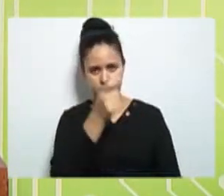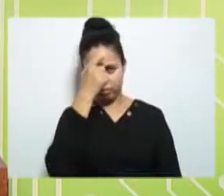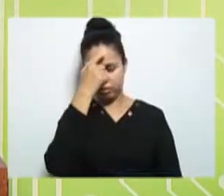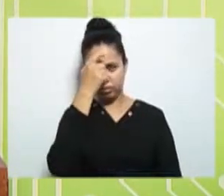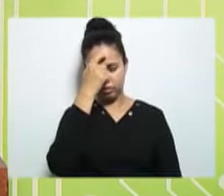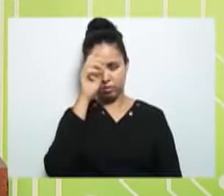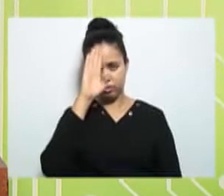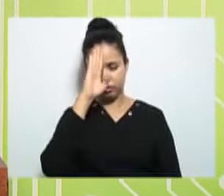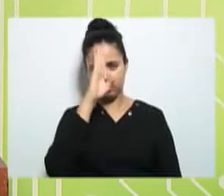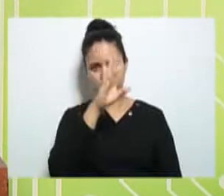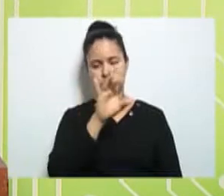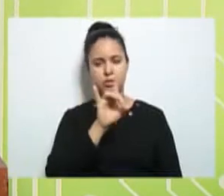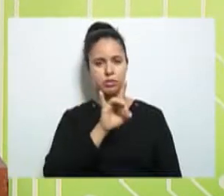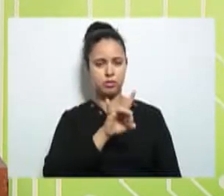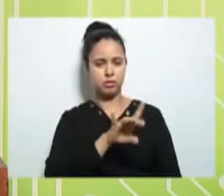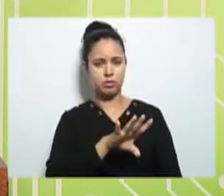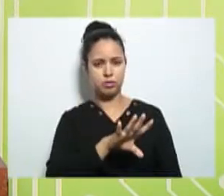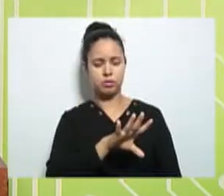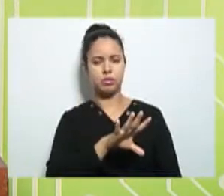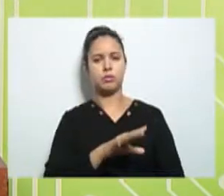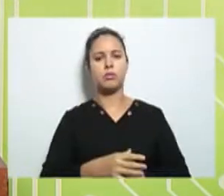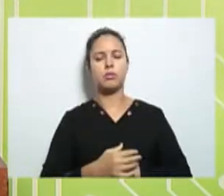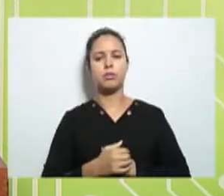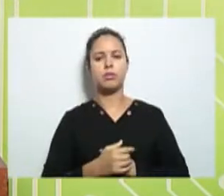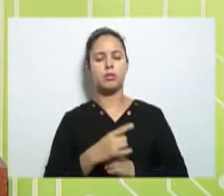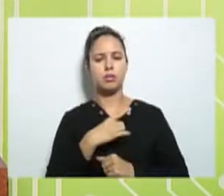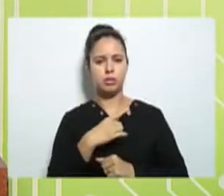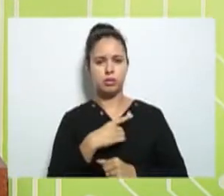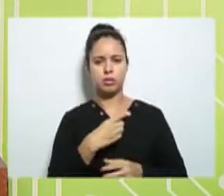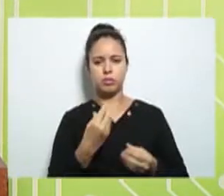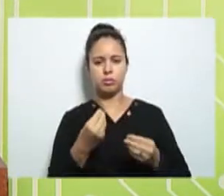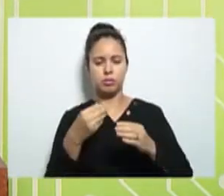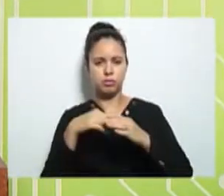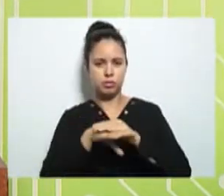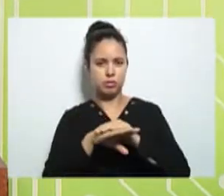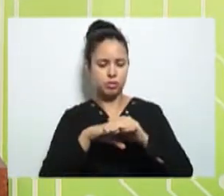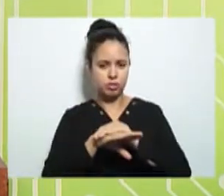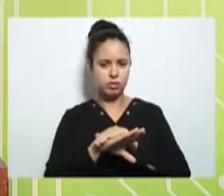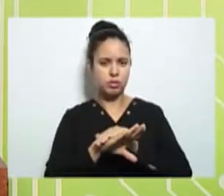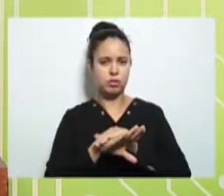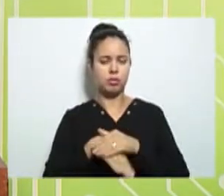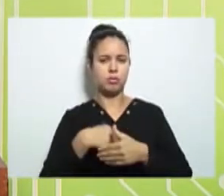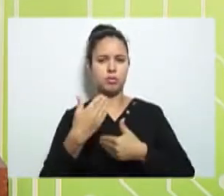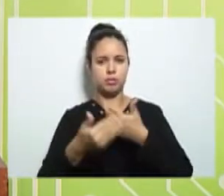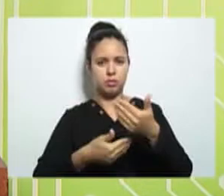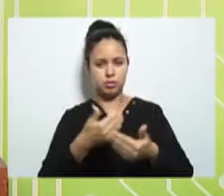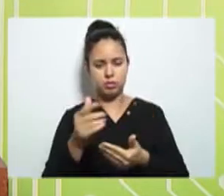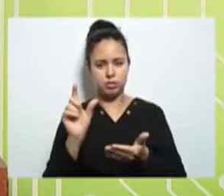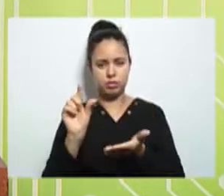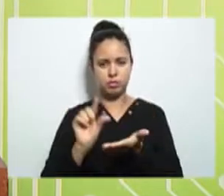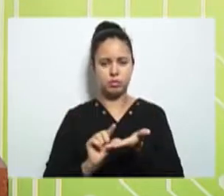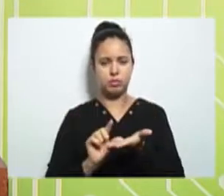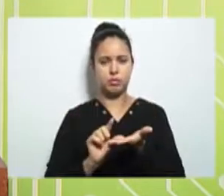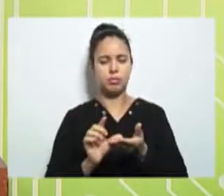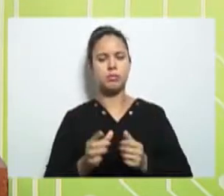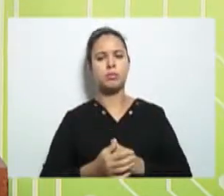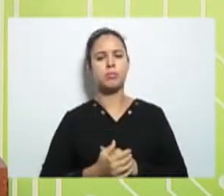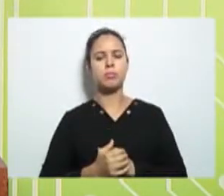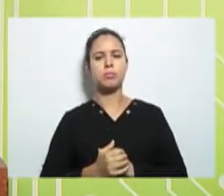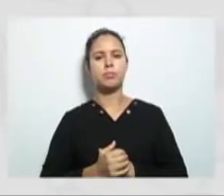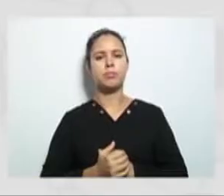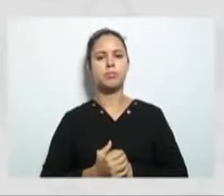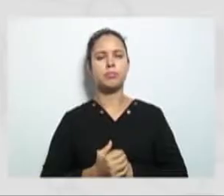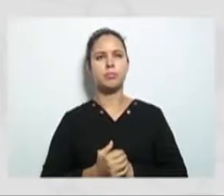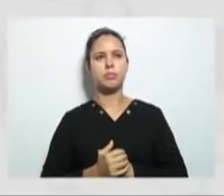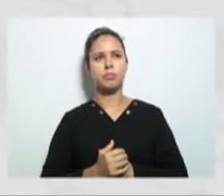aí só o seu sistema operacional usa. Então eu vou ter muito poder de armazenamento, mas poder de processamento muito pouco, tá? E aí, gente, voltando aqui,